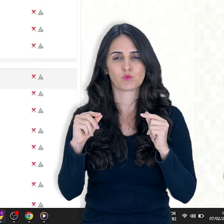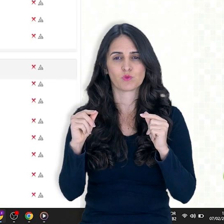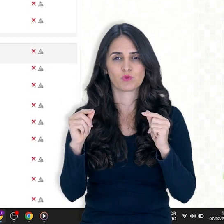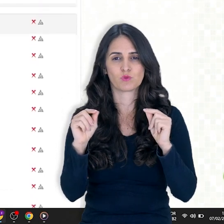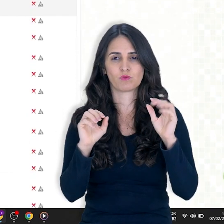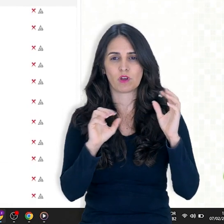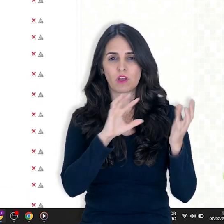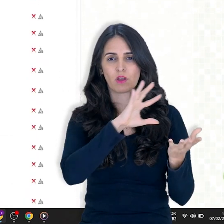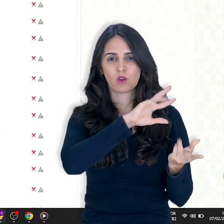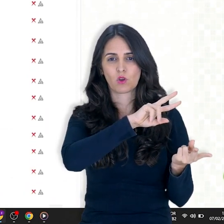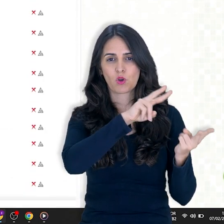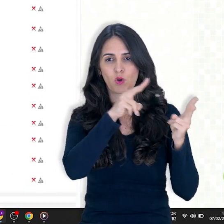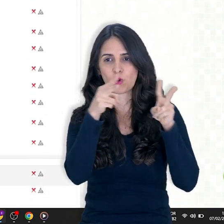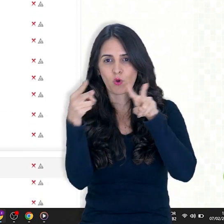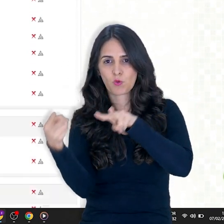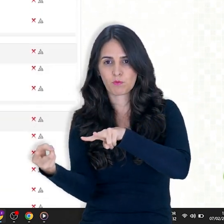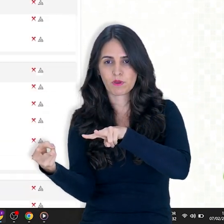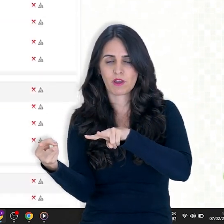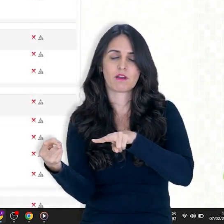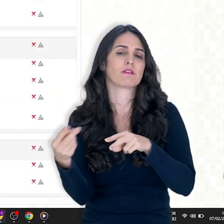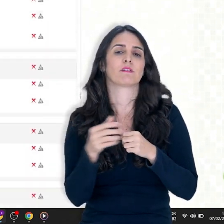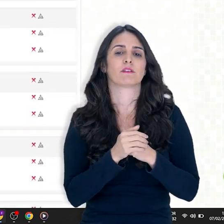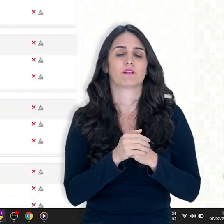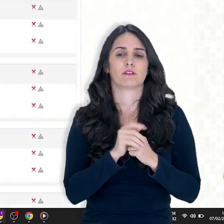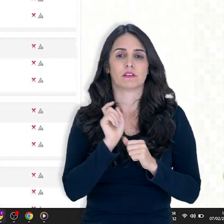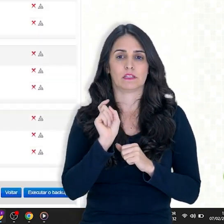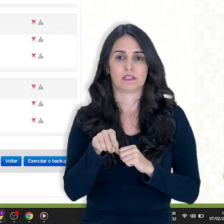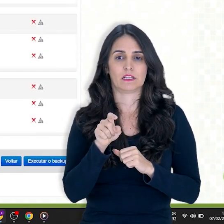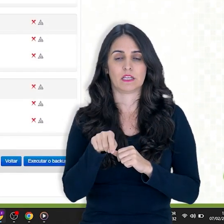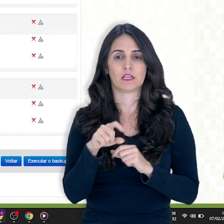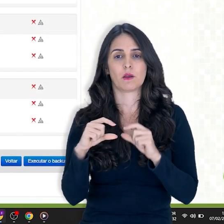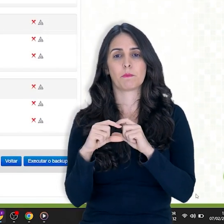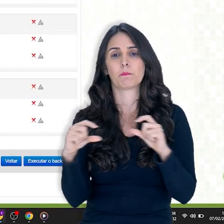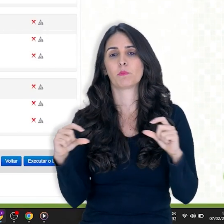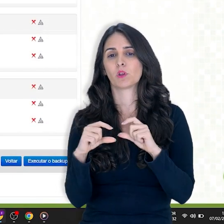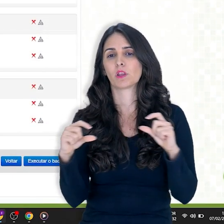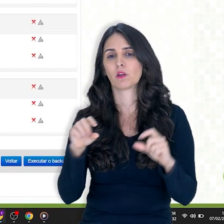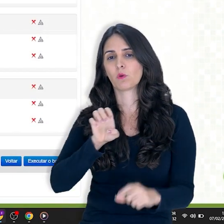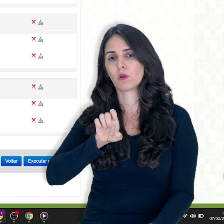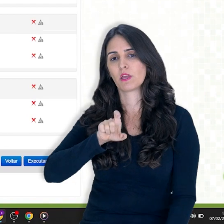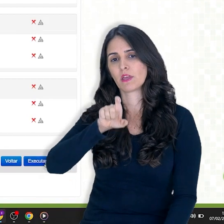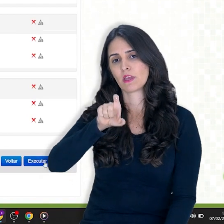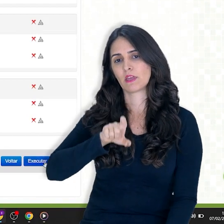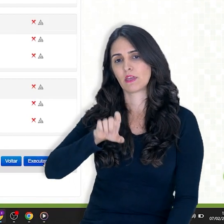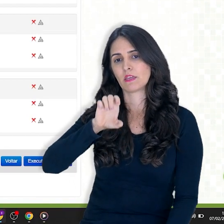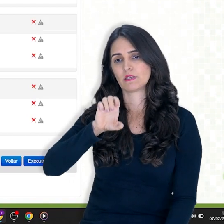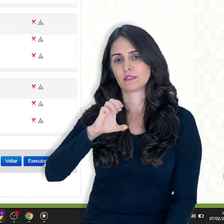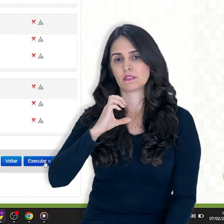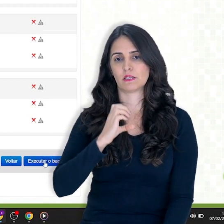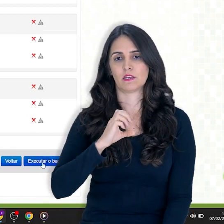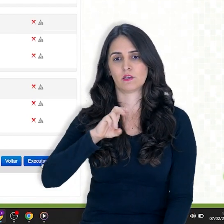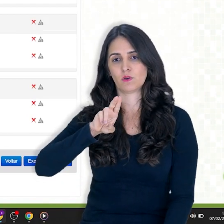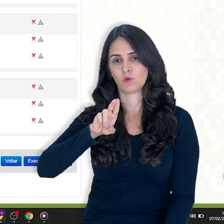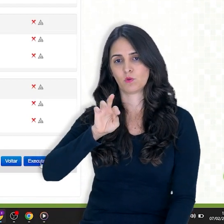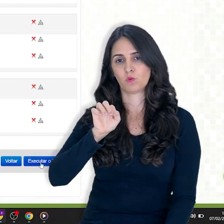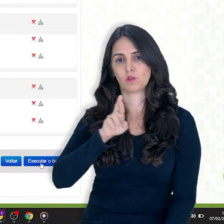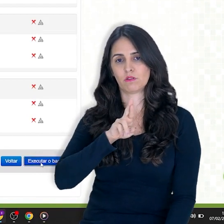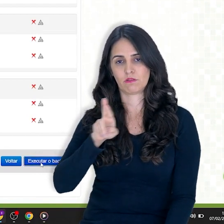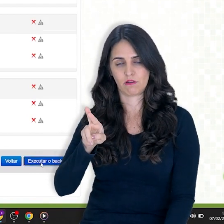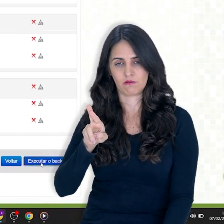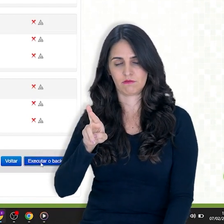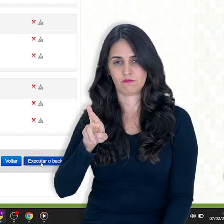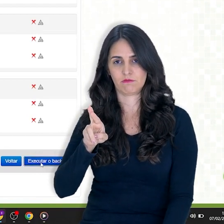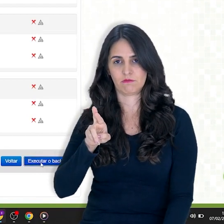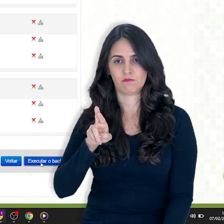que vai ser feito o backup. Aí eu clico no final no botão executar o backup.